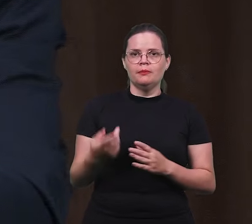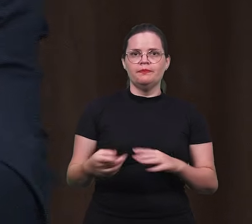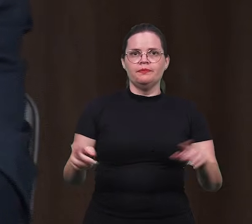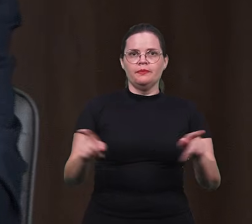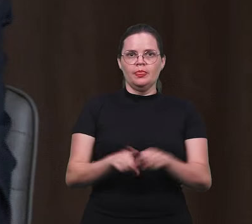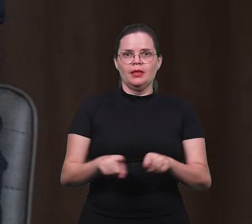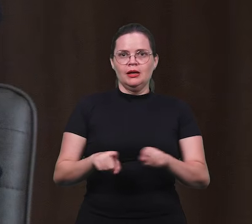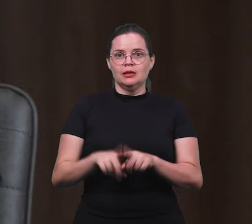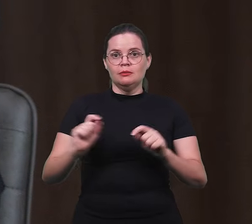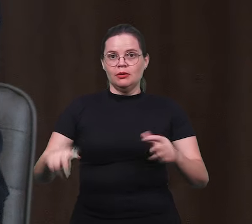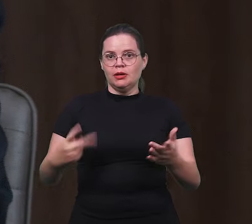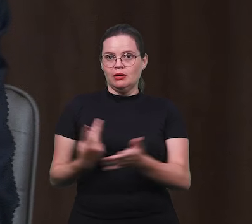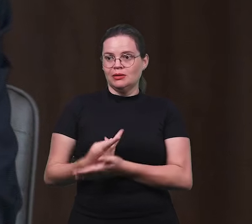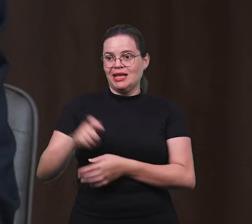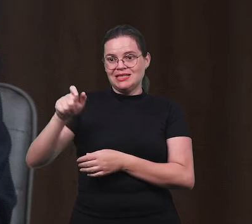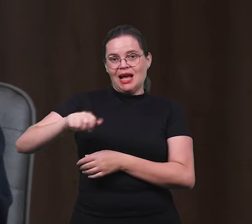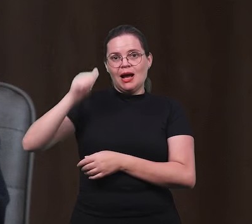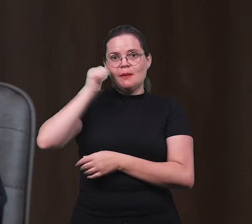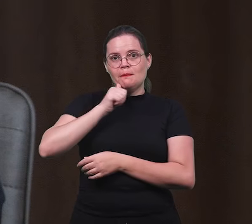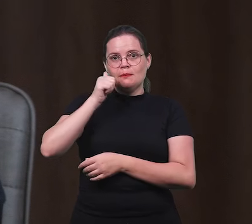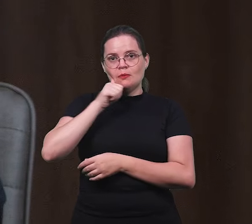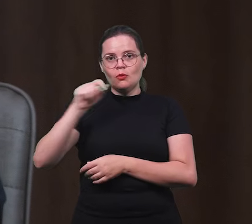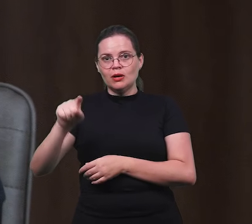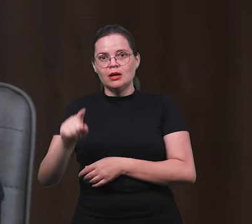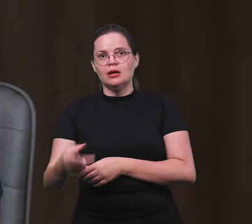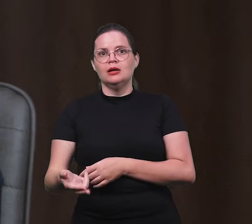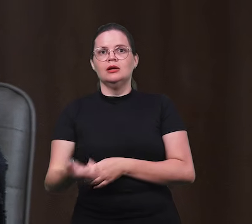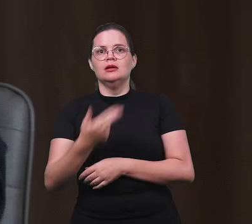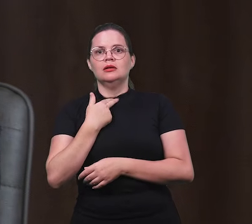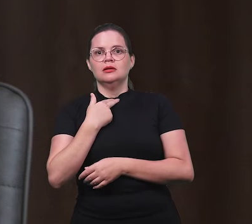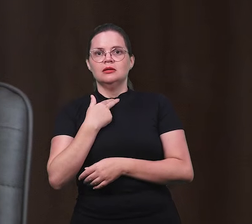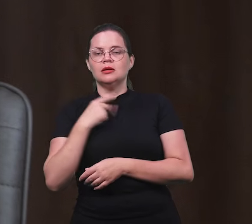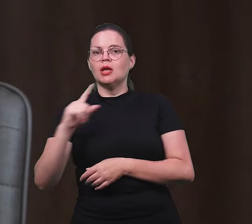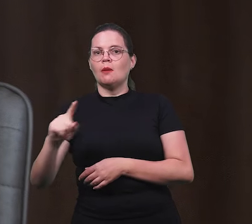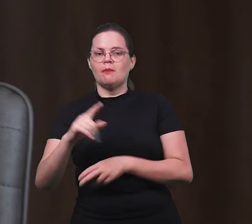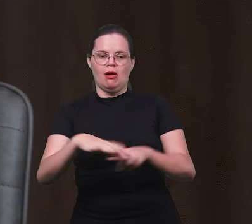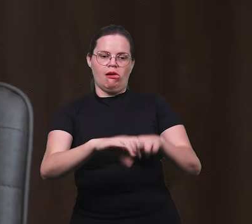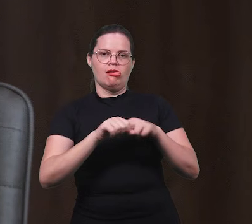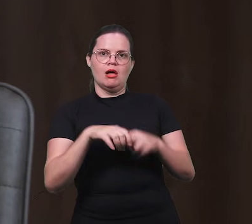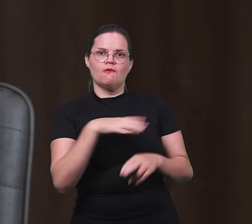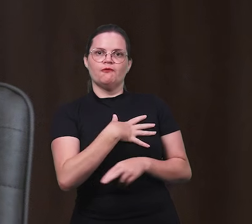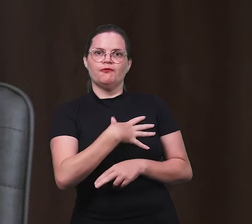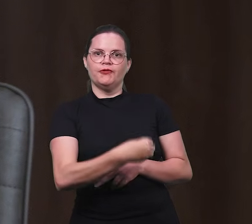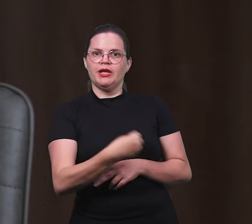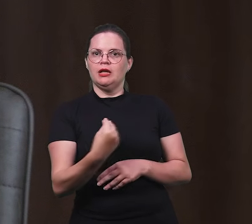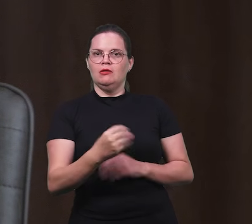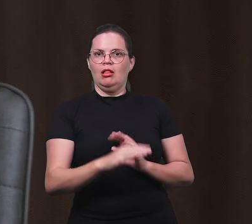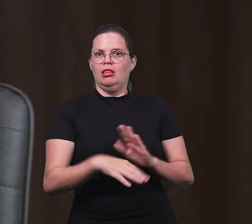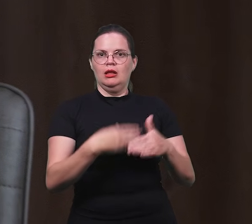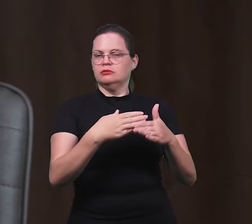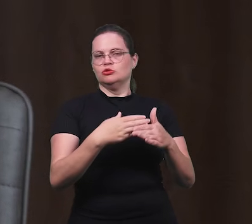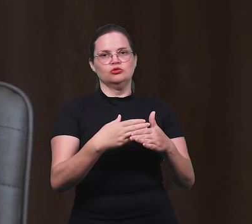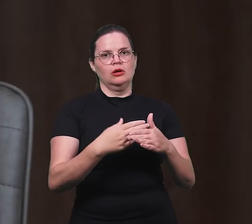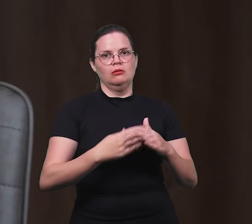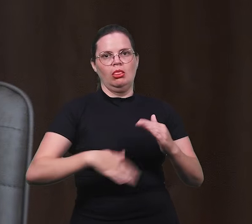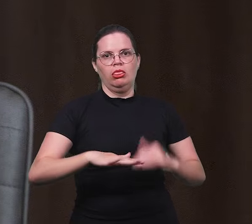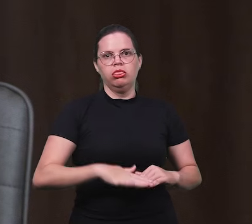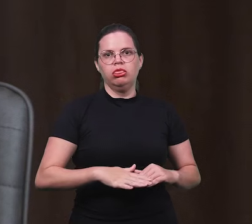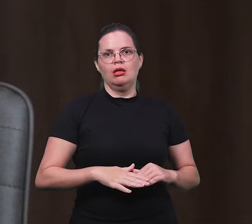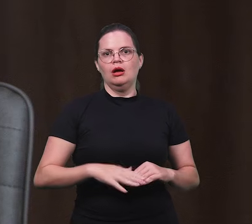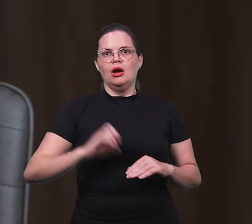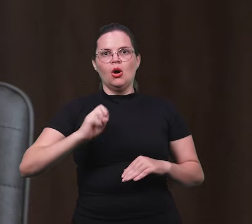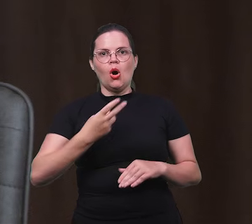não pode fazer sombra demais em que o filho não vai conseguir se desenvolver, em que o marido não vai conseguir, não vai